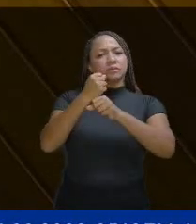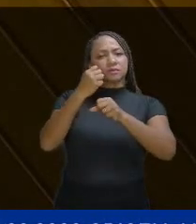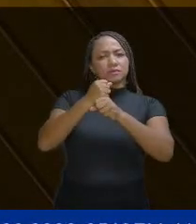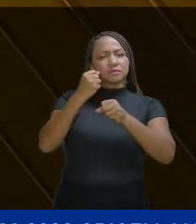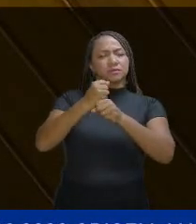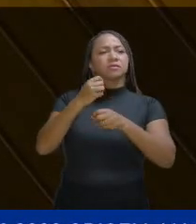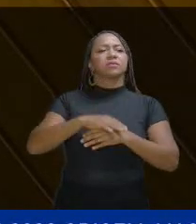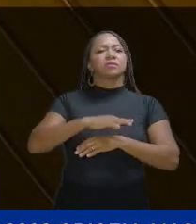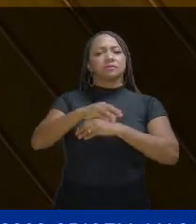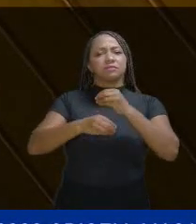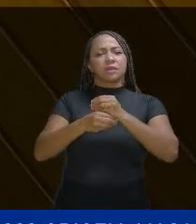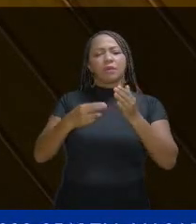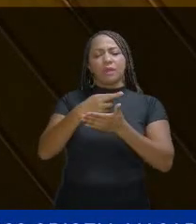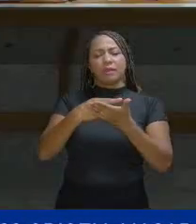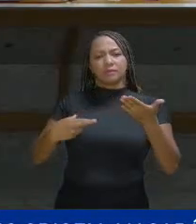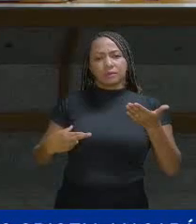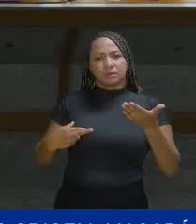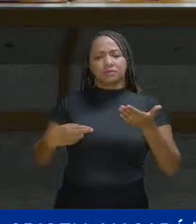processo